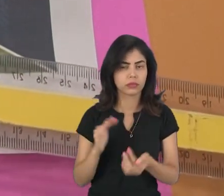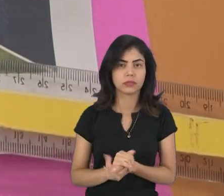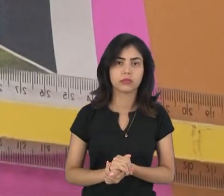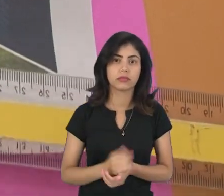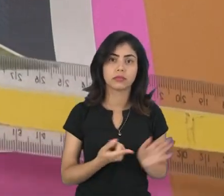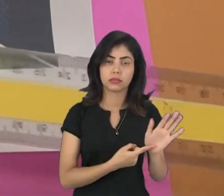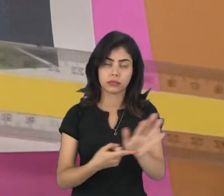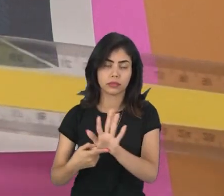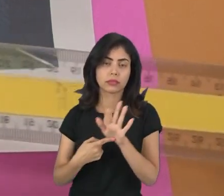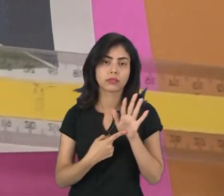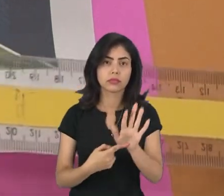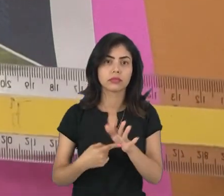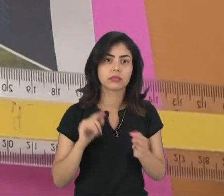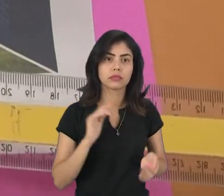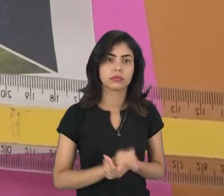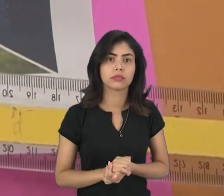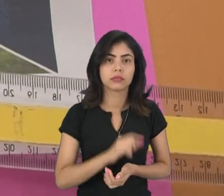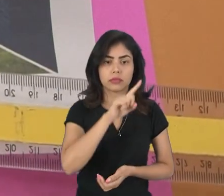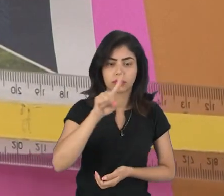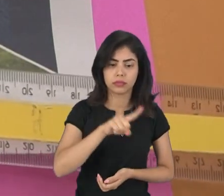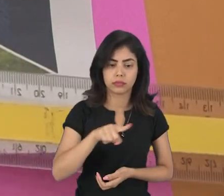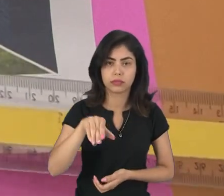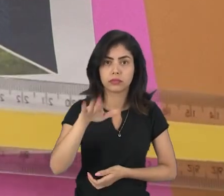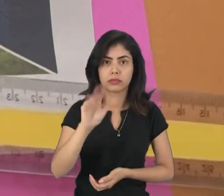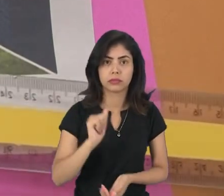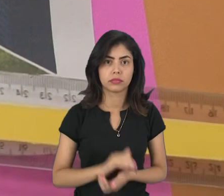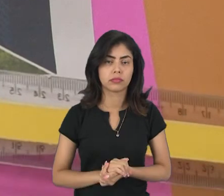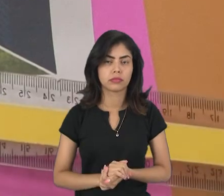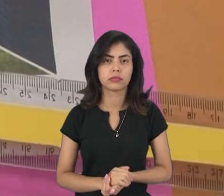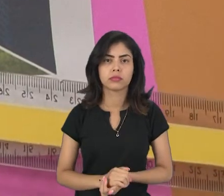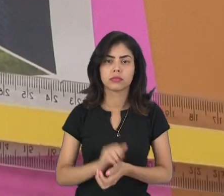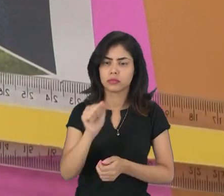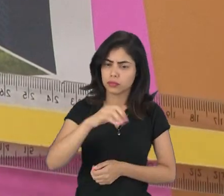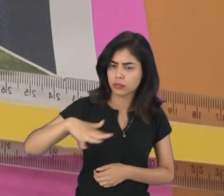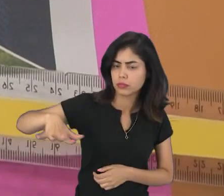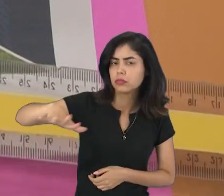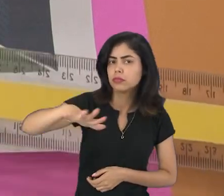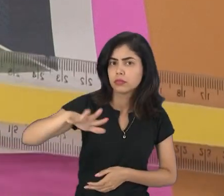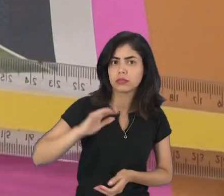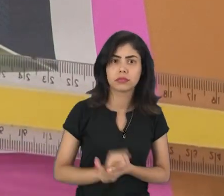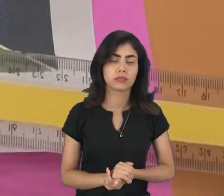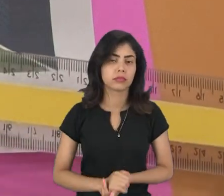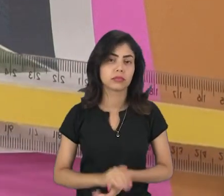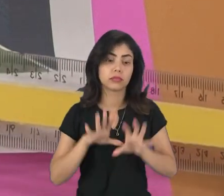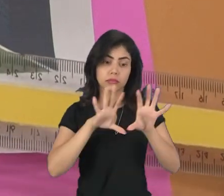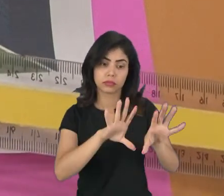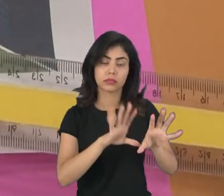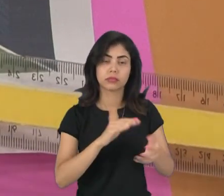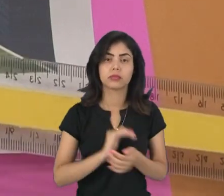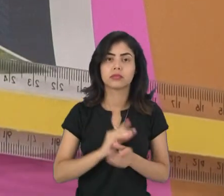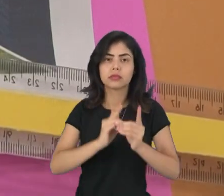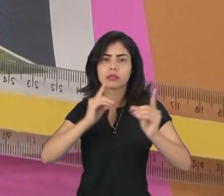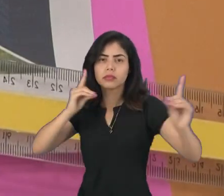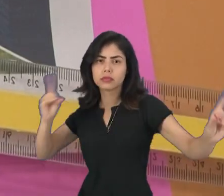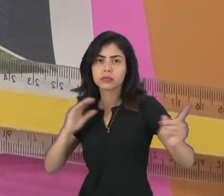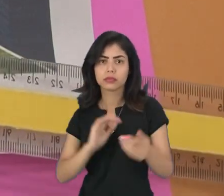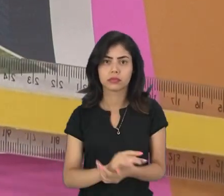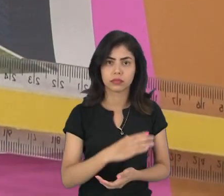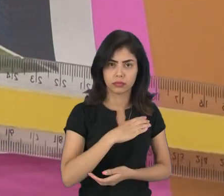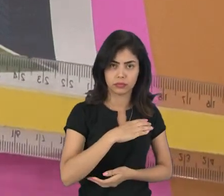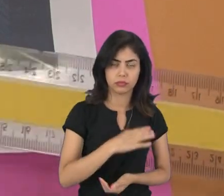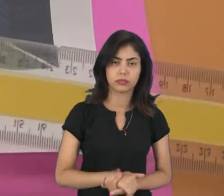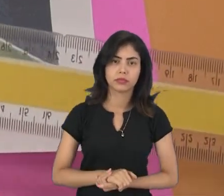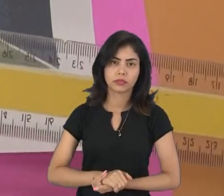está representando a zona rural, ou seja, o campo, que fica bem mais afastado da